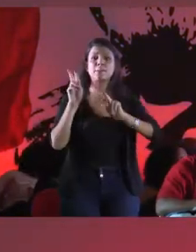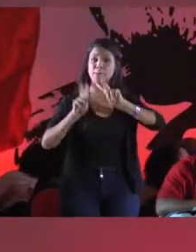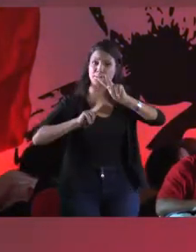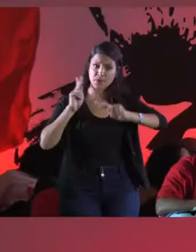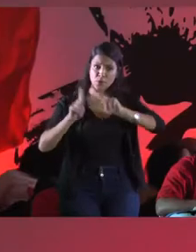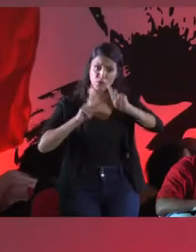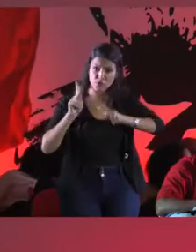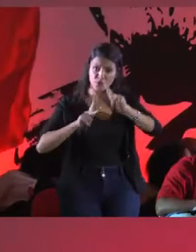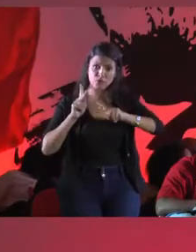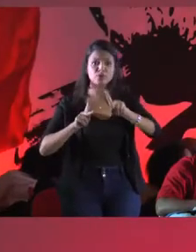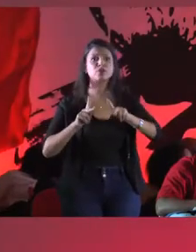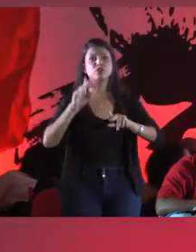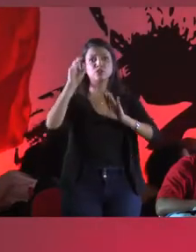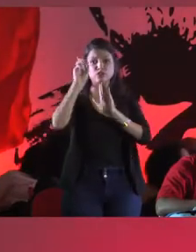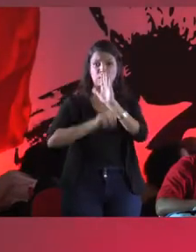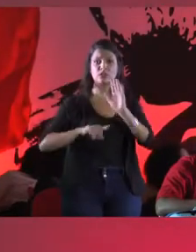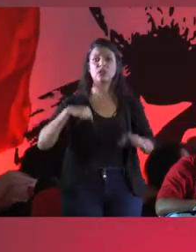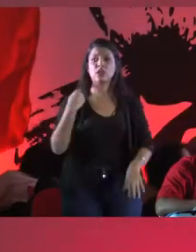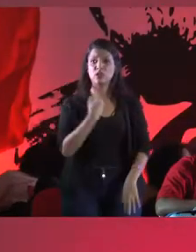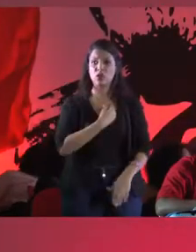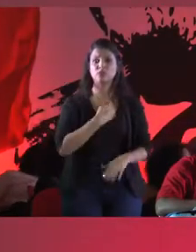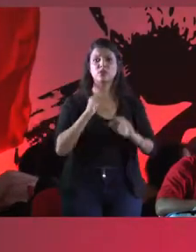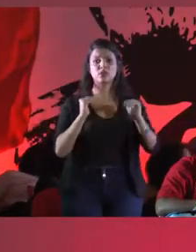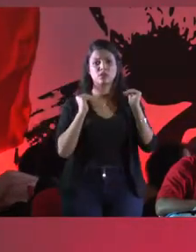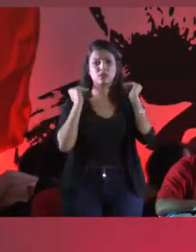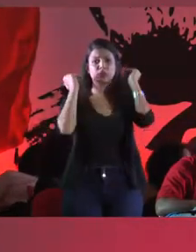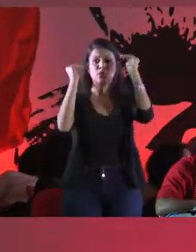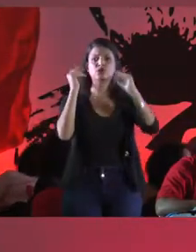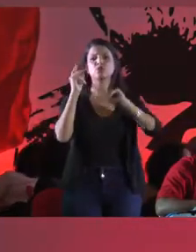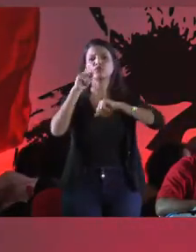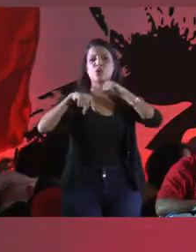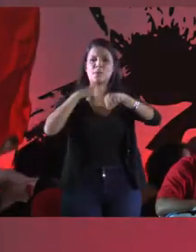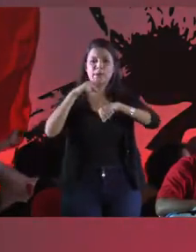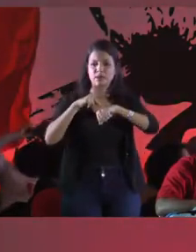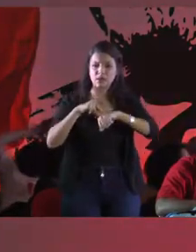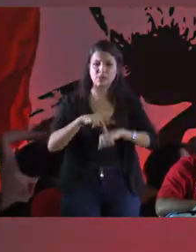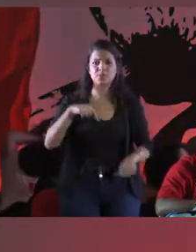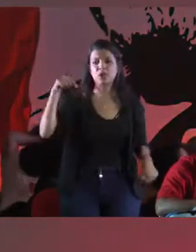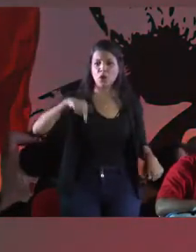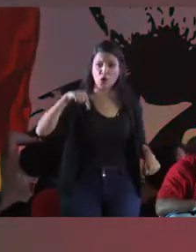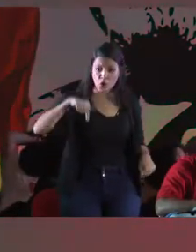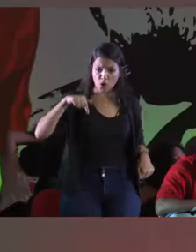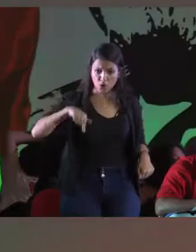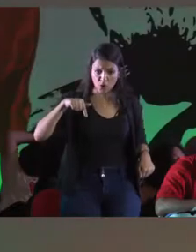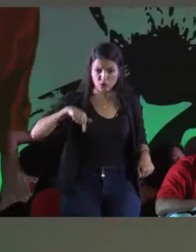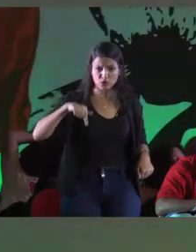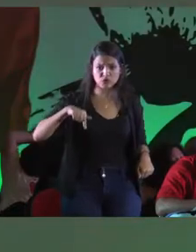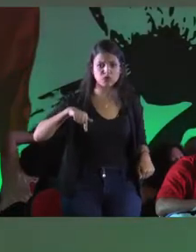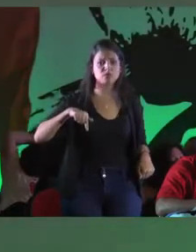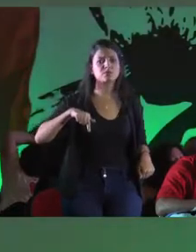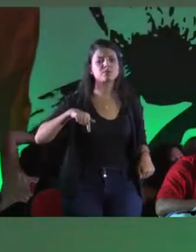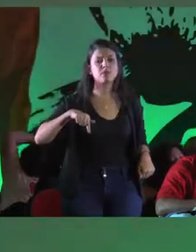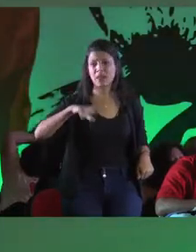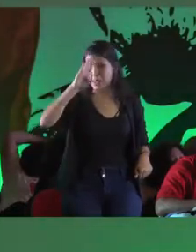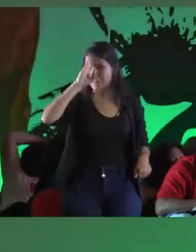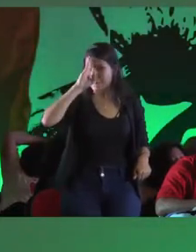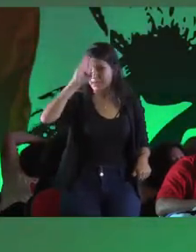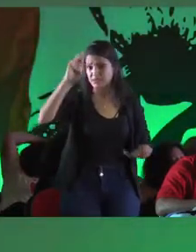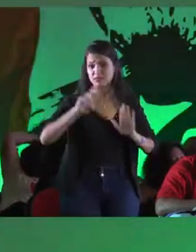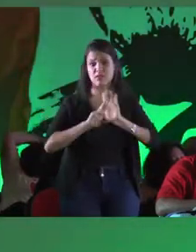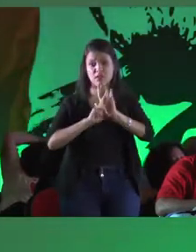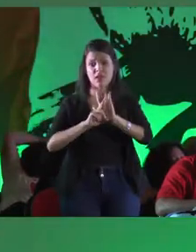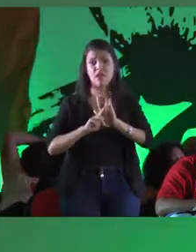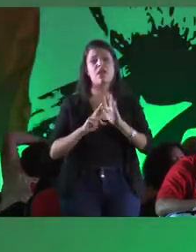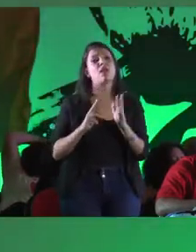nós estamos lutando por nossa soberania. E hoje, quem representa tudo isso, quem representa a